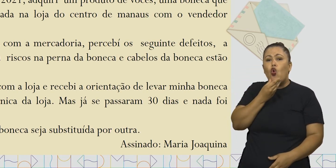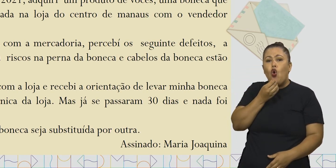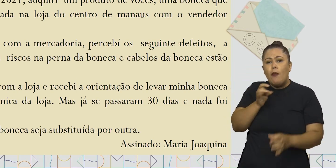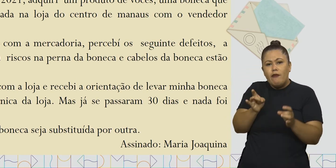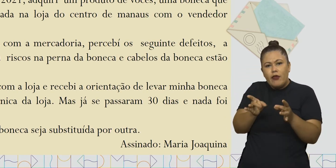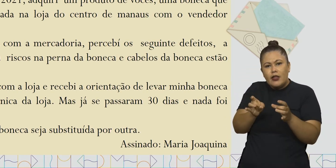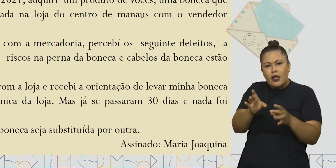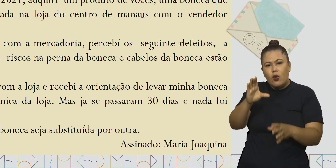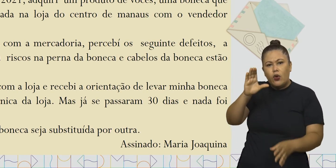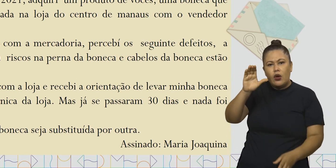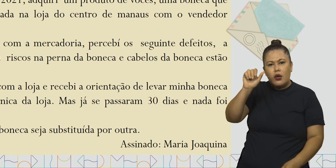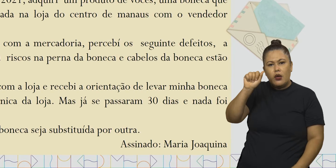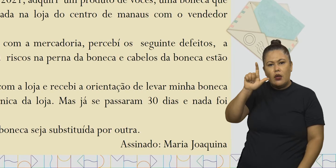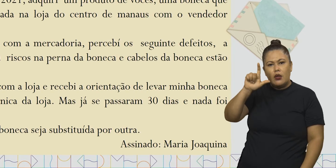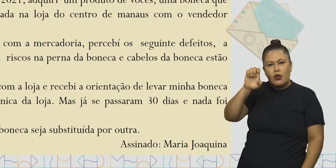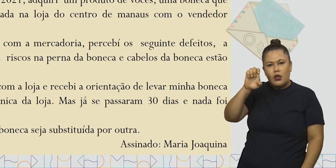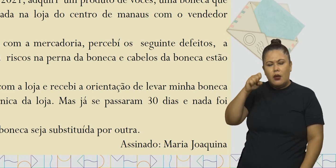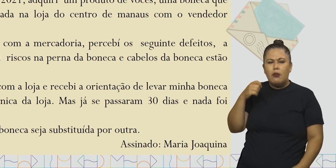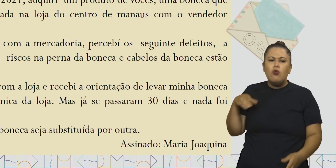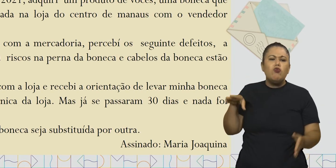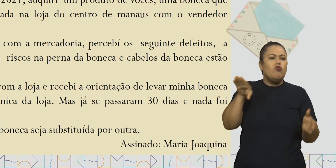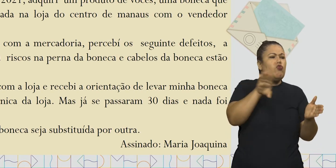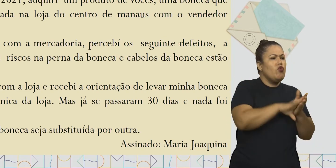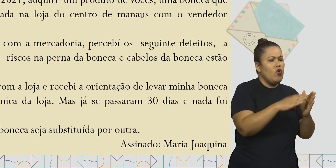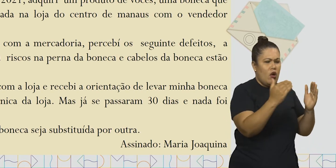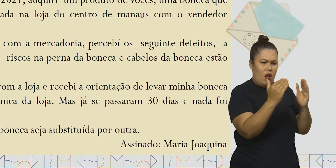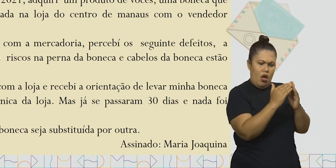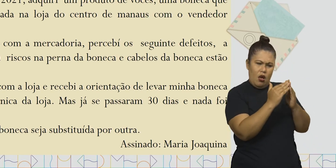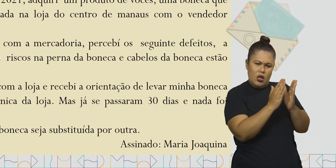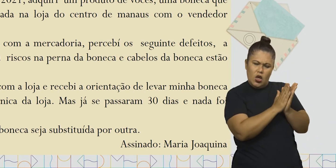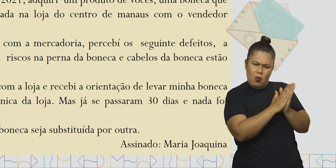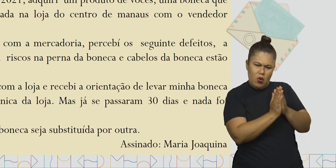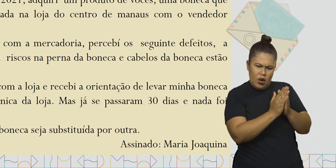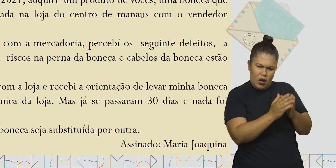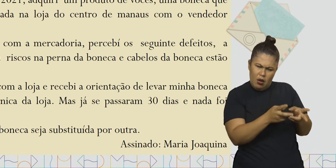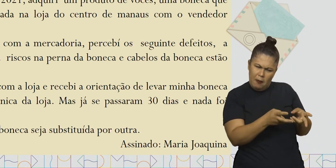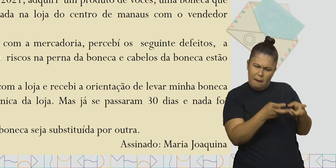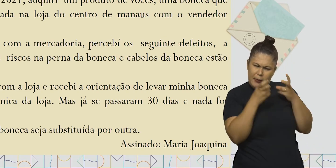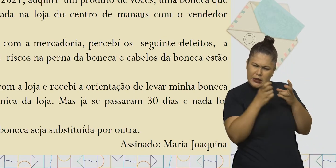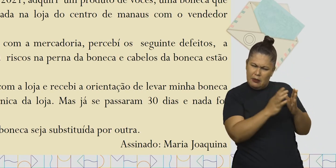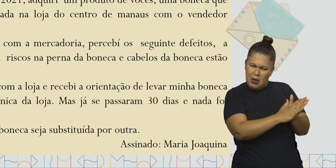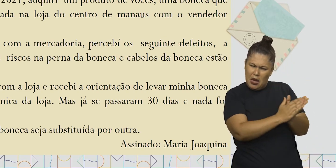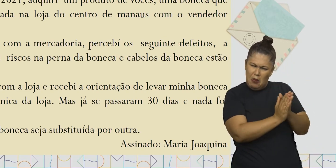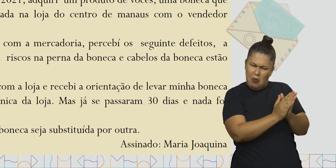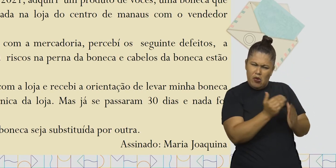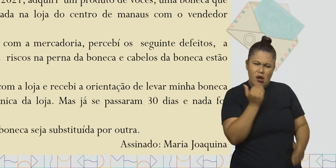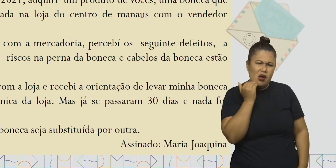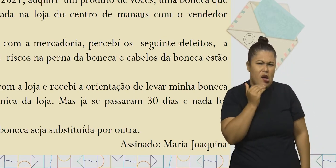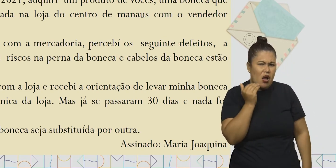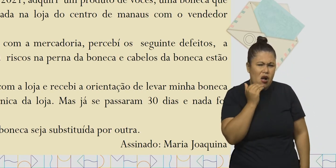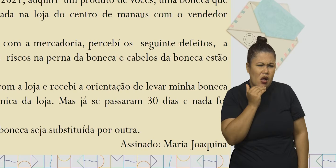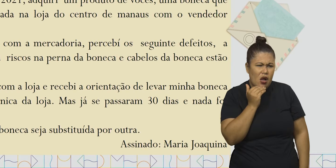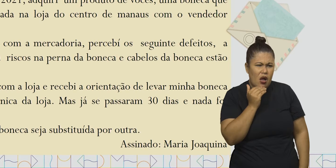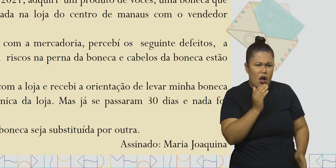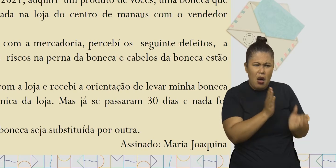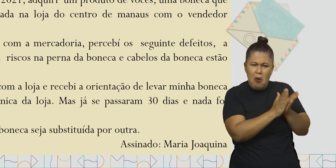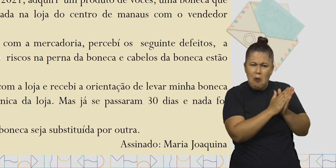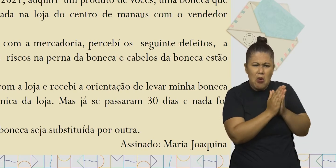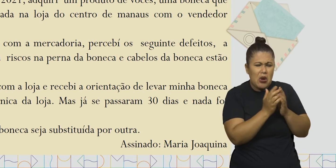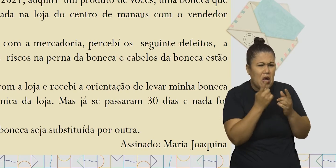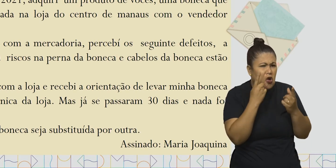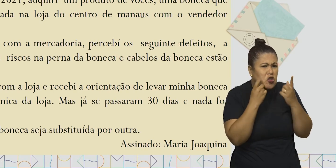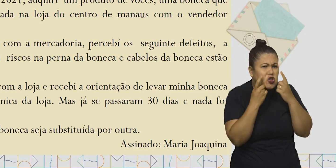vendedor Caleb. Ao chegar em casa com a mercadoria, percebi os seguintes defeitos. A boneca